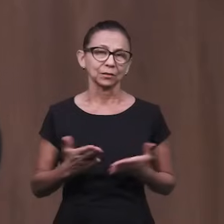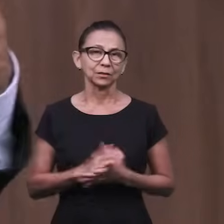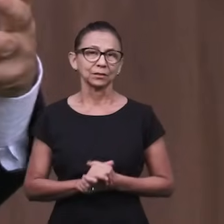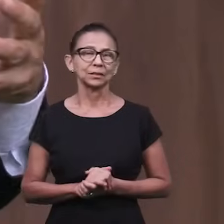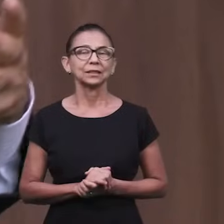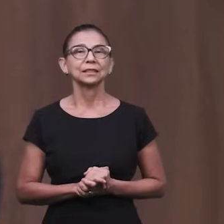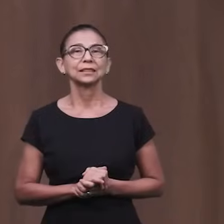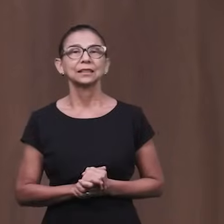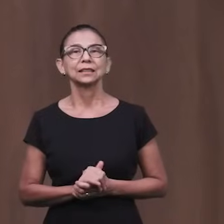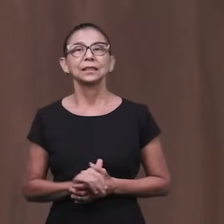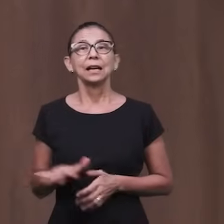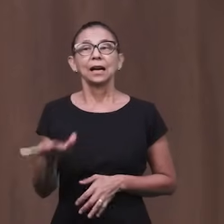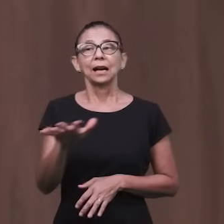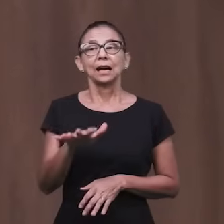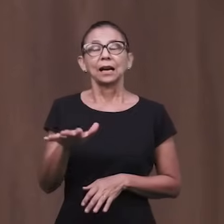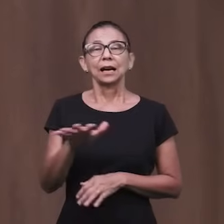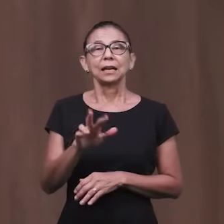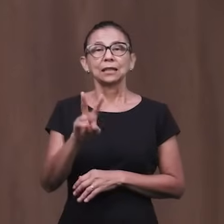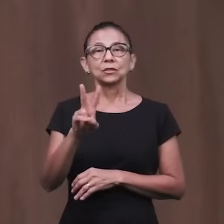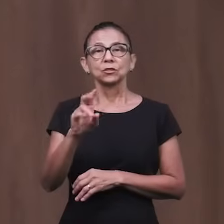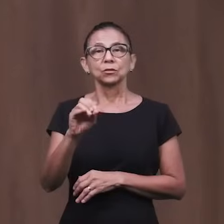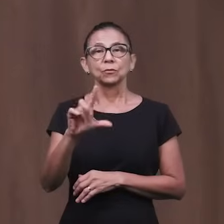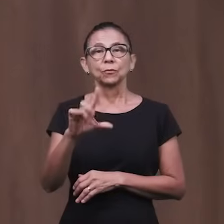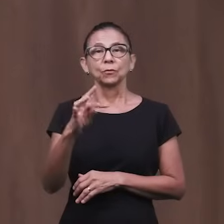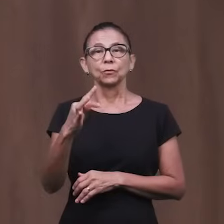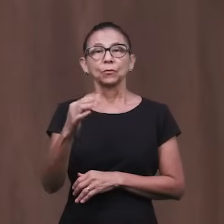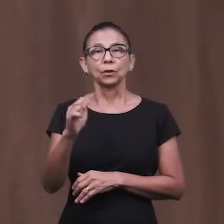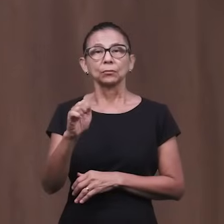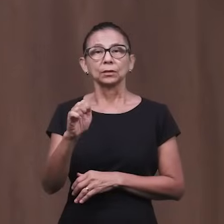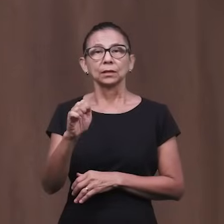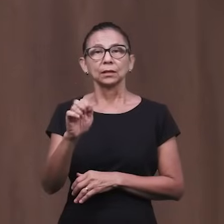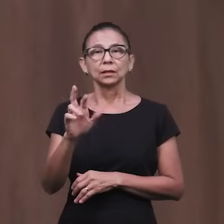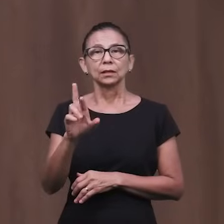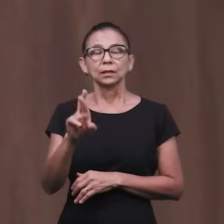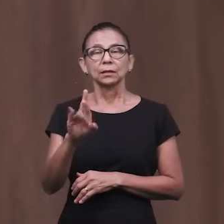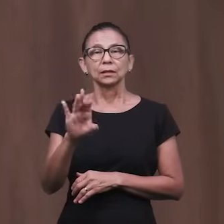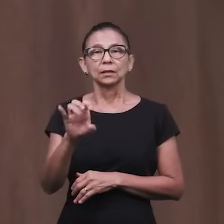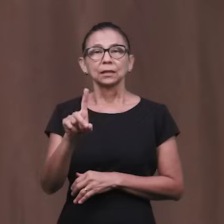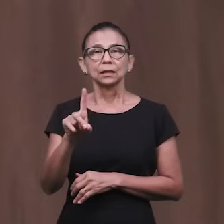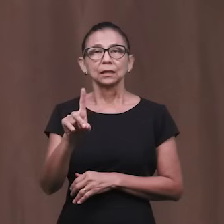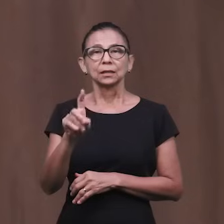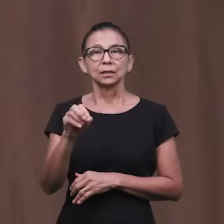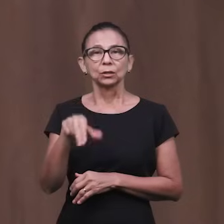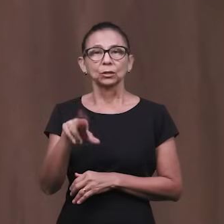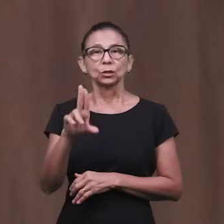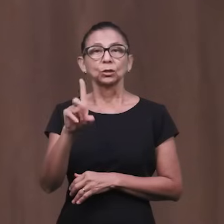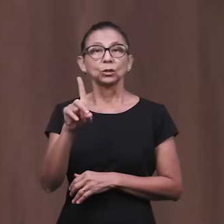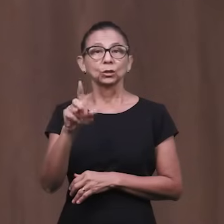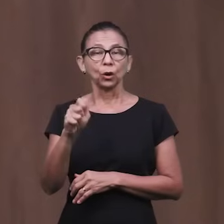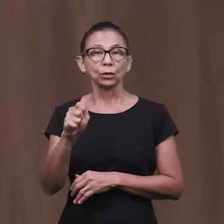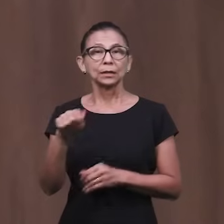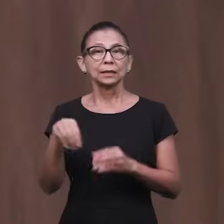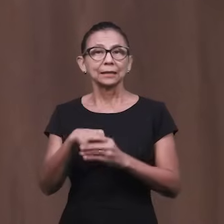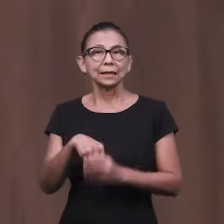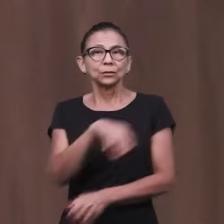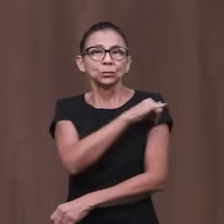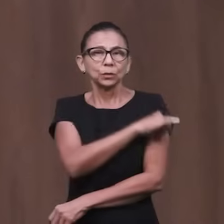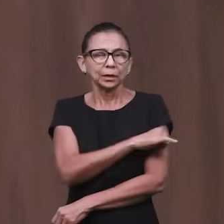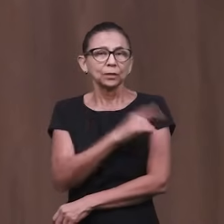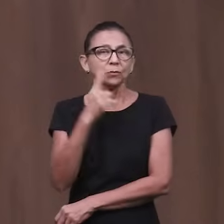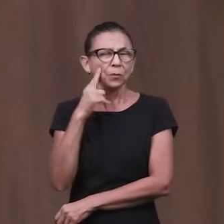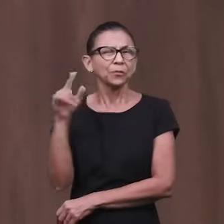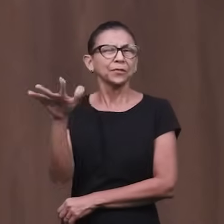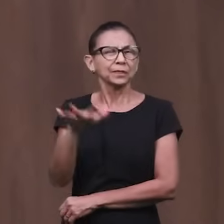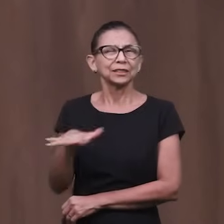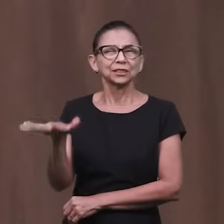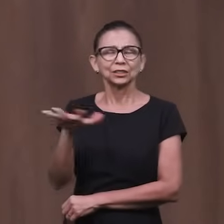as notícias com as áreas ligadas à Volta Redonda. E agora com o nosso correspondente, Rudinei Freitas. Rudinei, como é que foi a região de Volta Redonda?